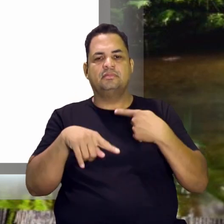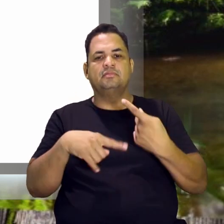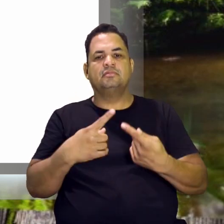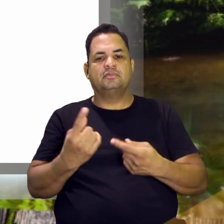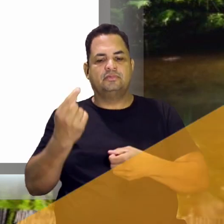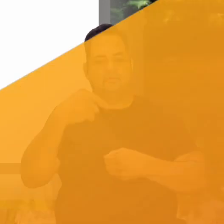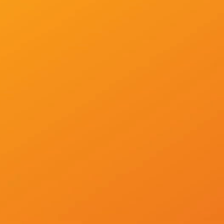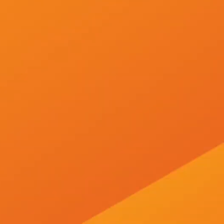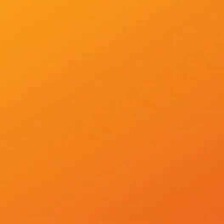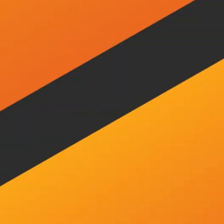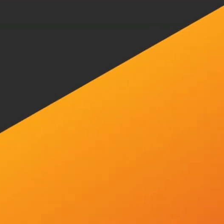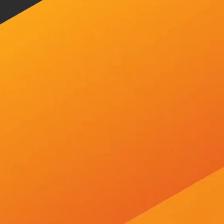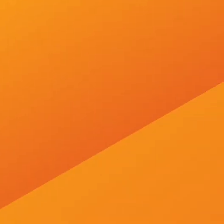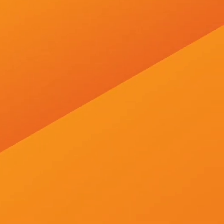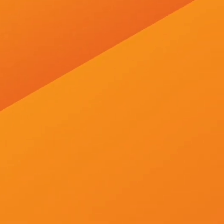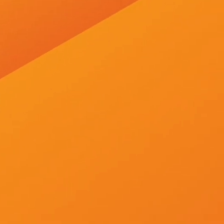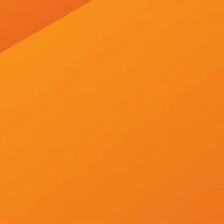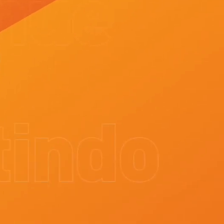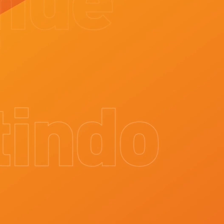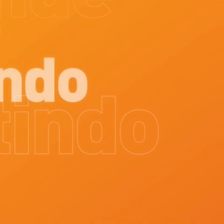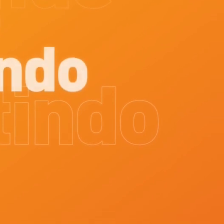lá?